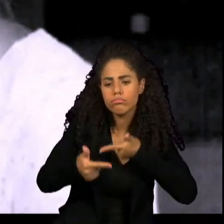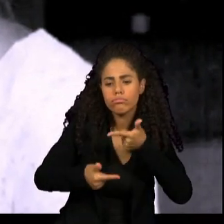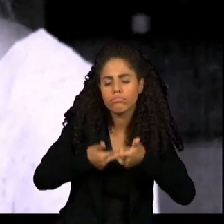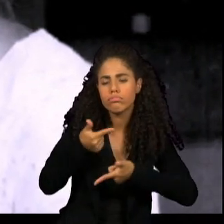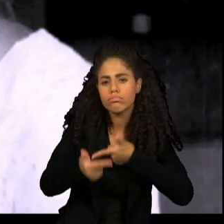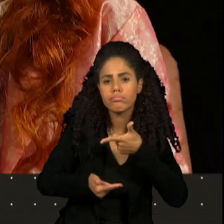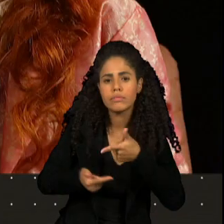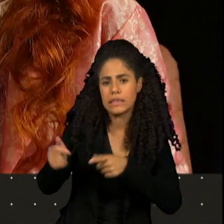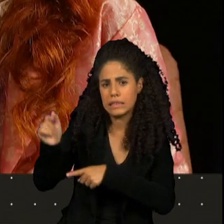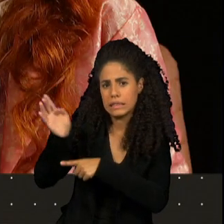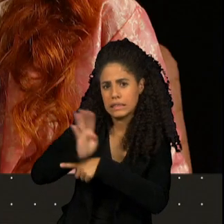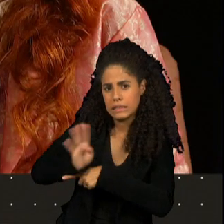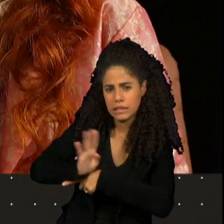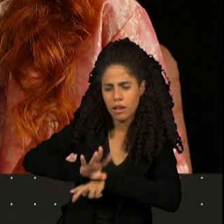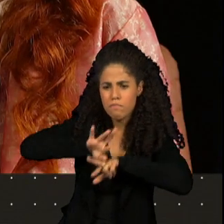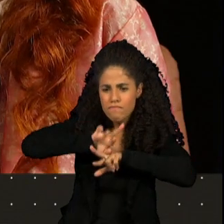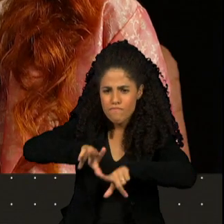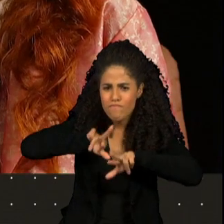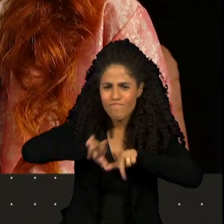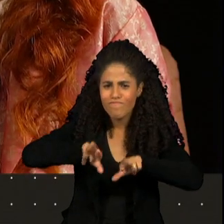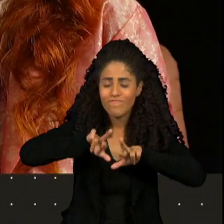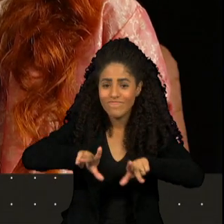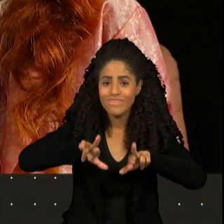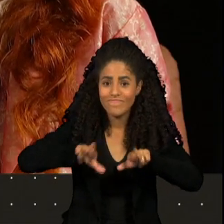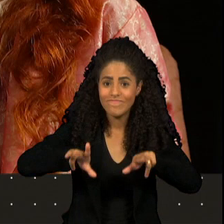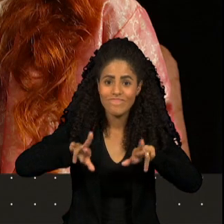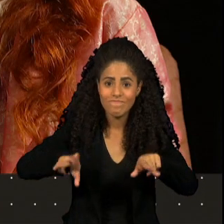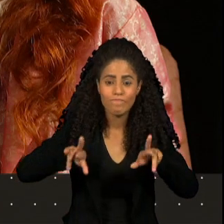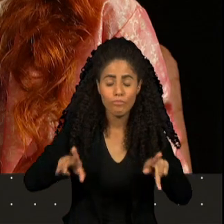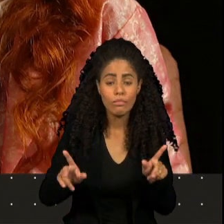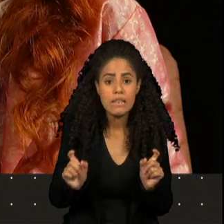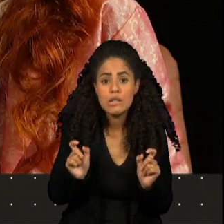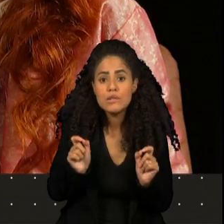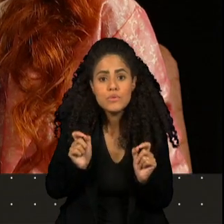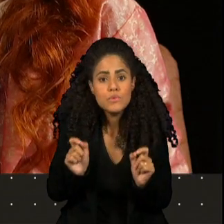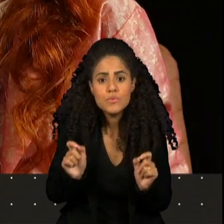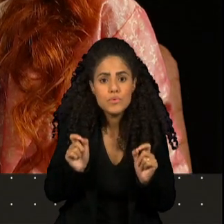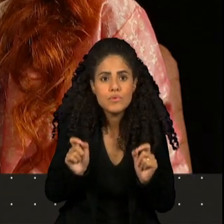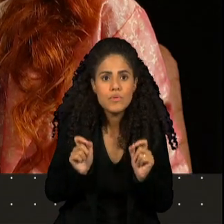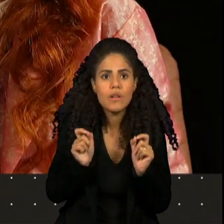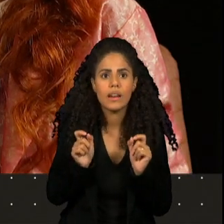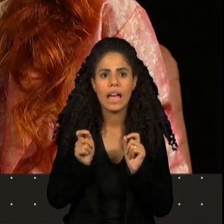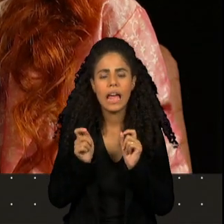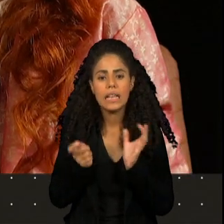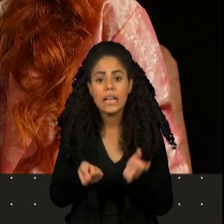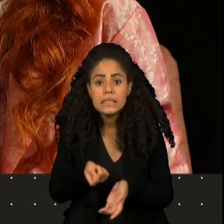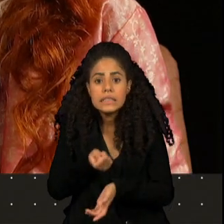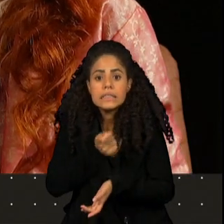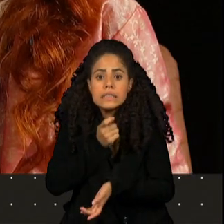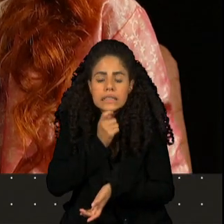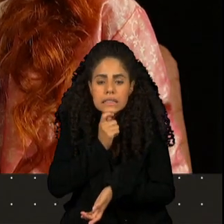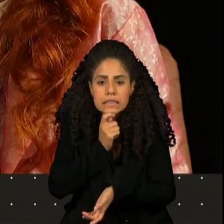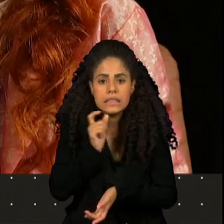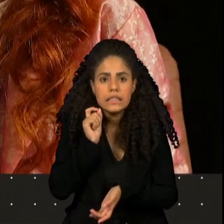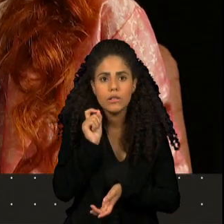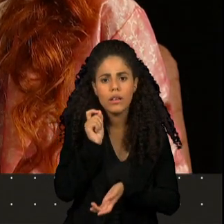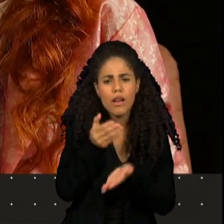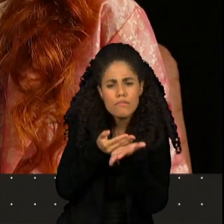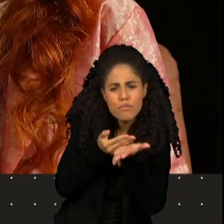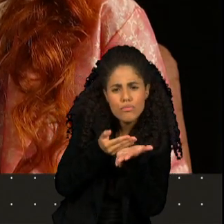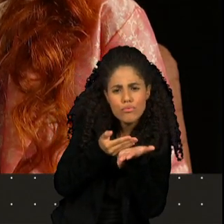Padre e a Moça, ela ainda estava no registro